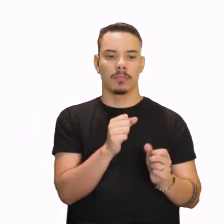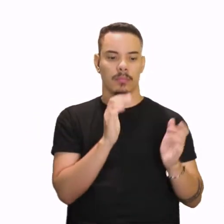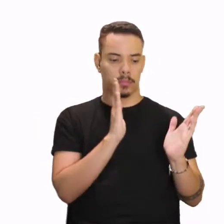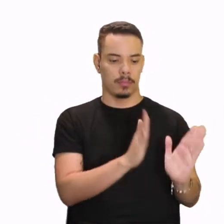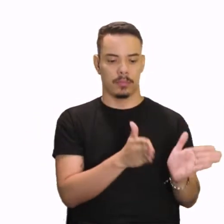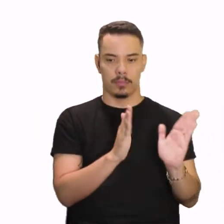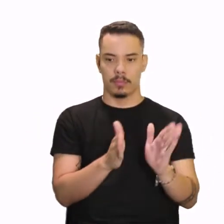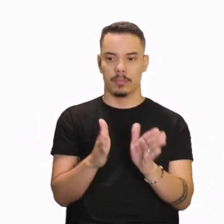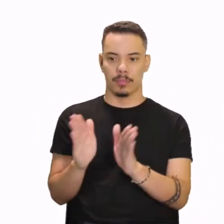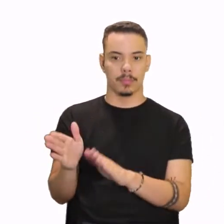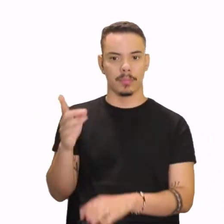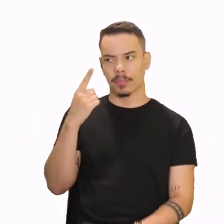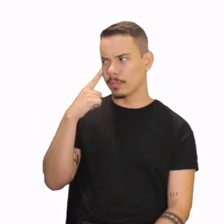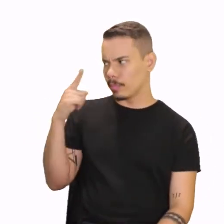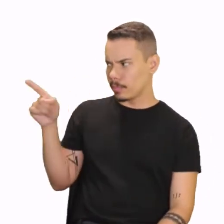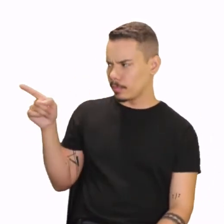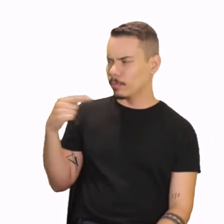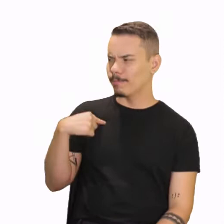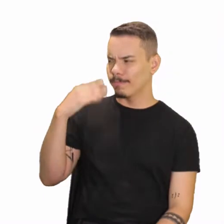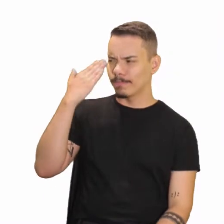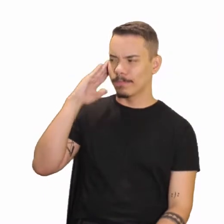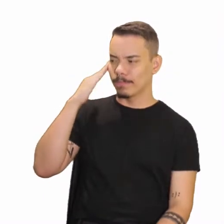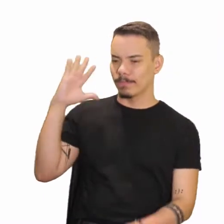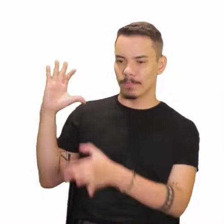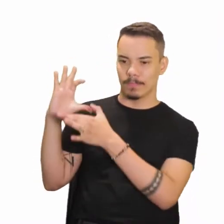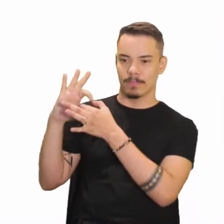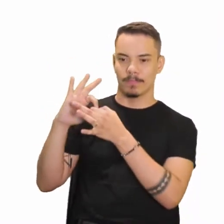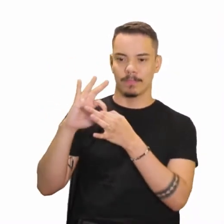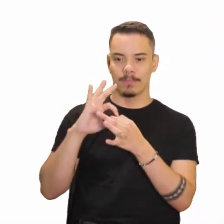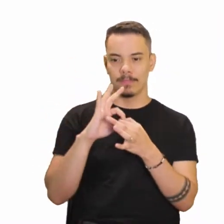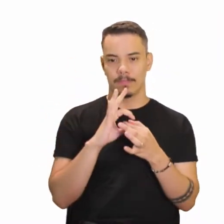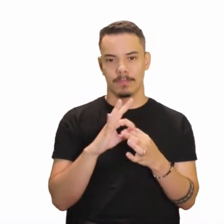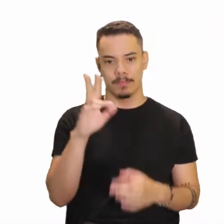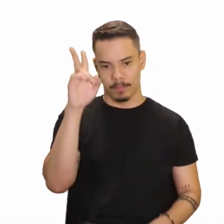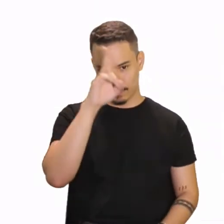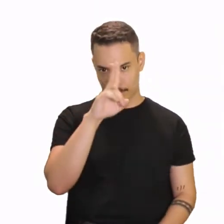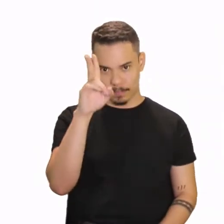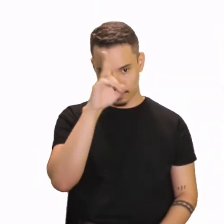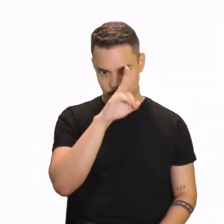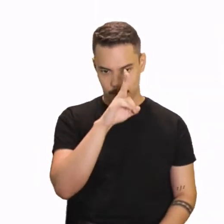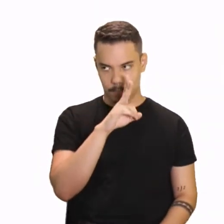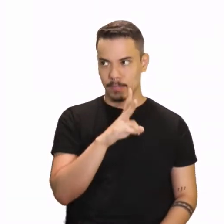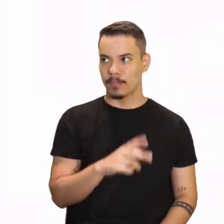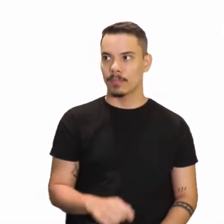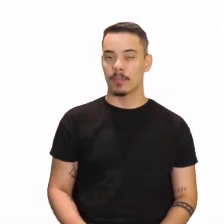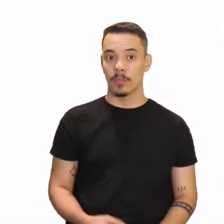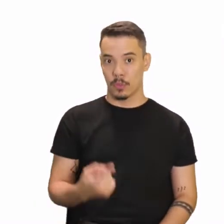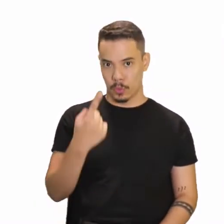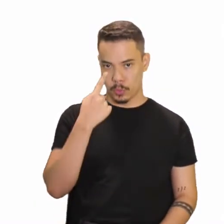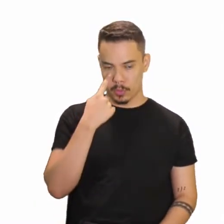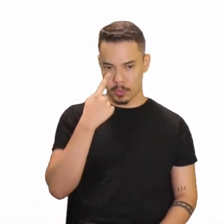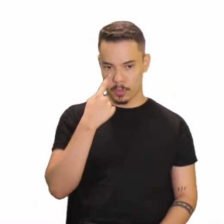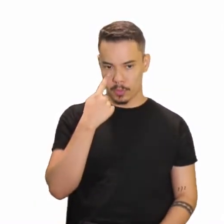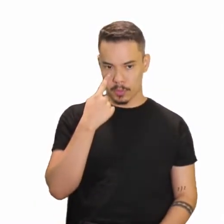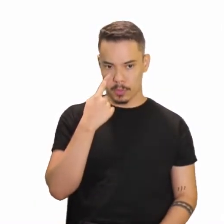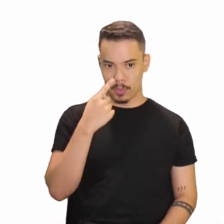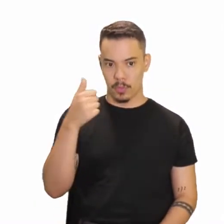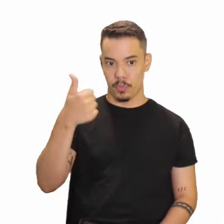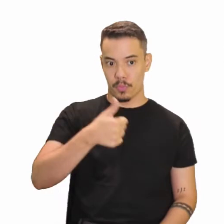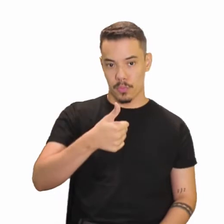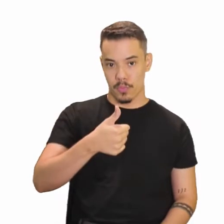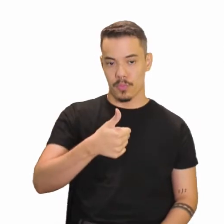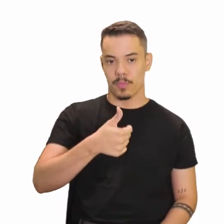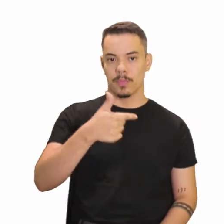dos quadros você já vai identificar a história deixa eu colocar aqui a canetinha ó quadro